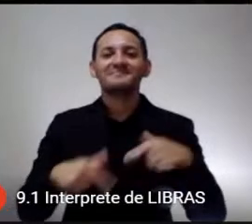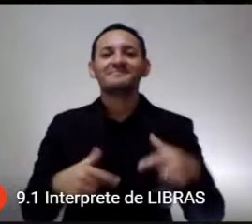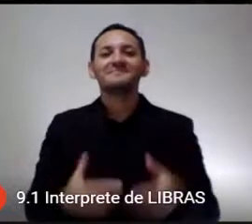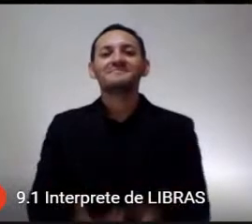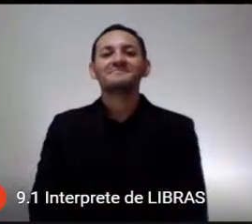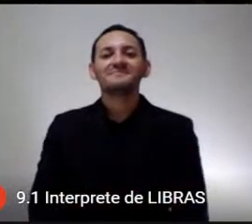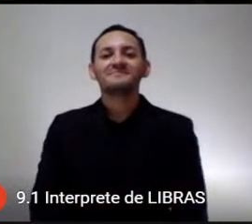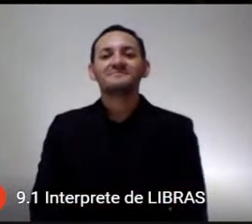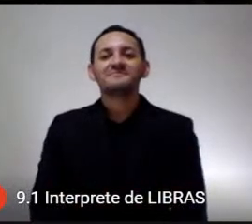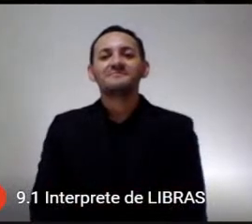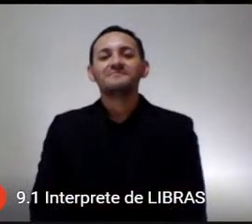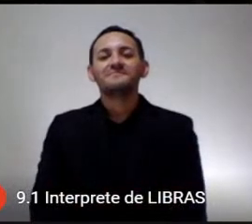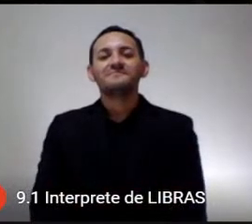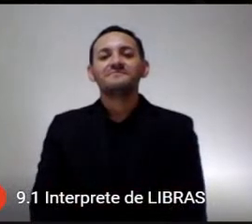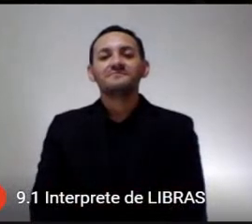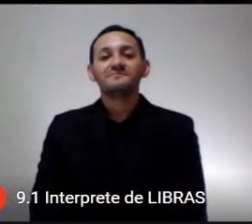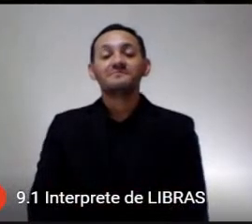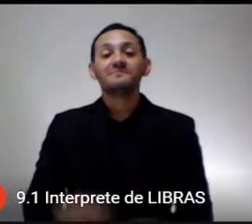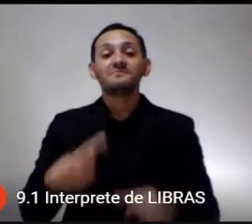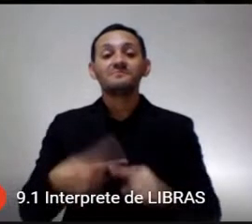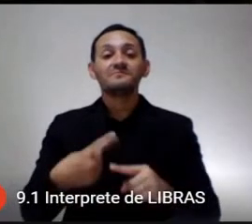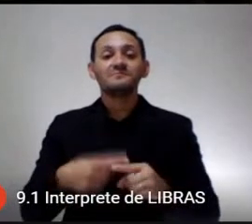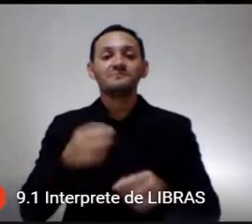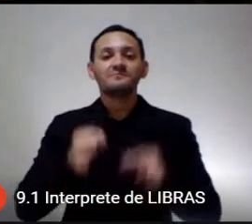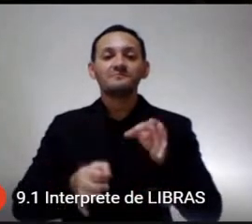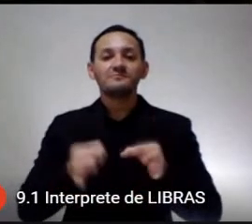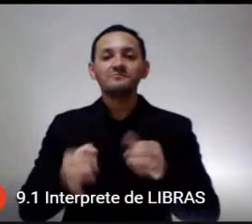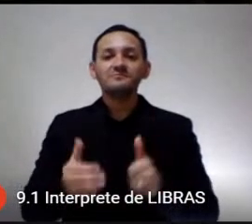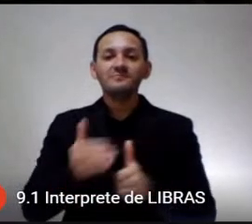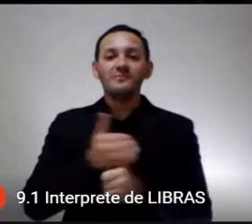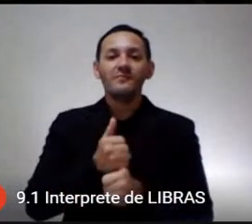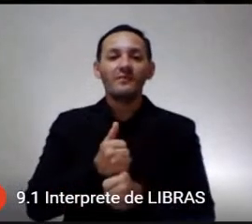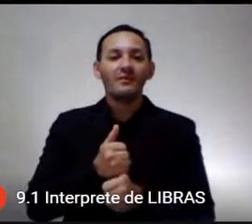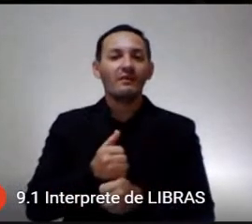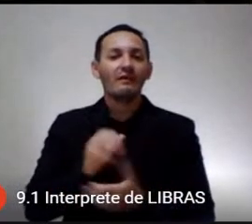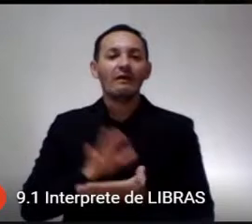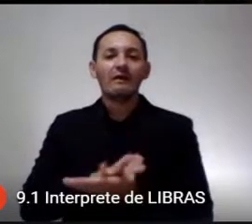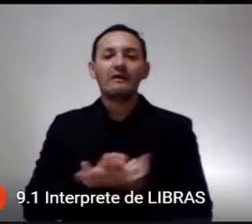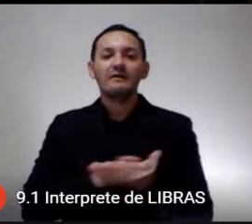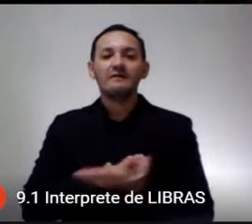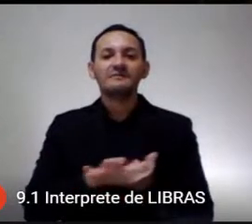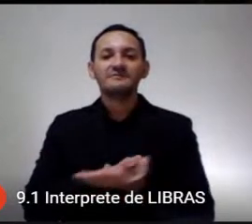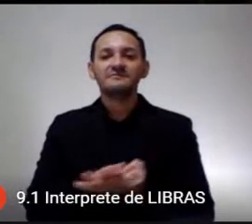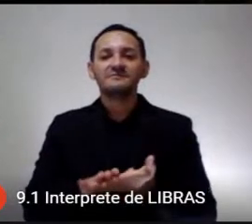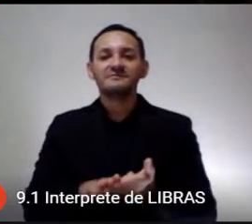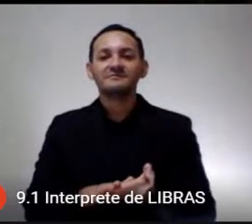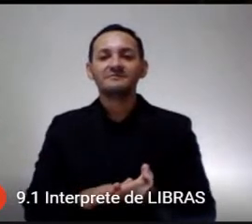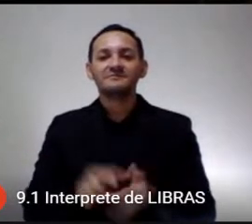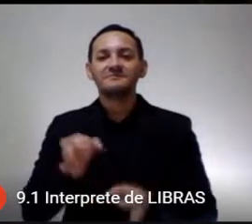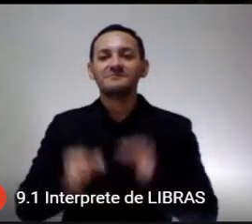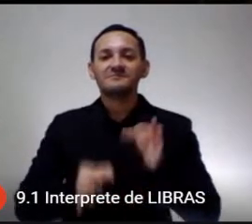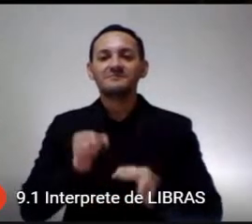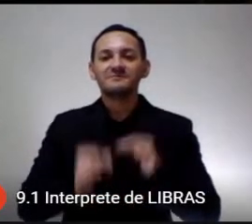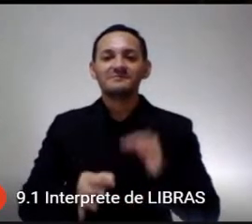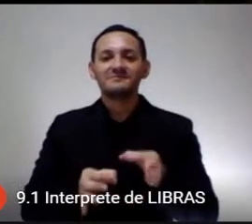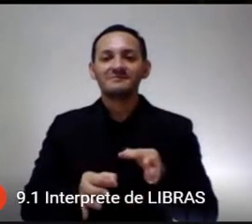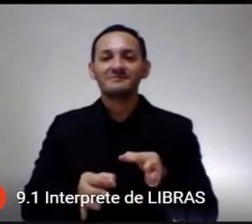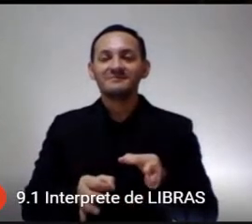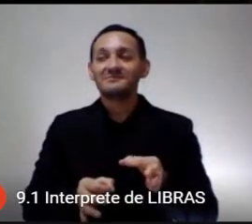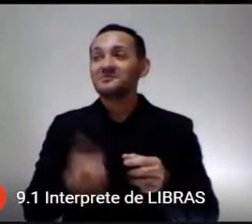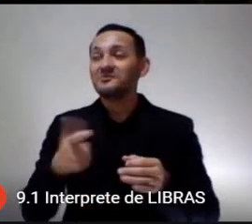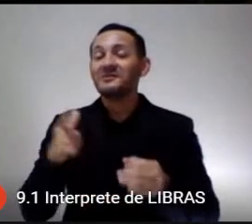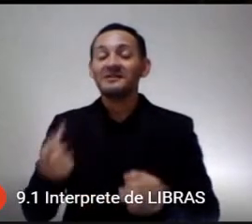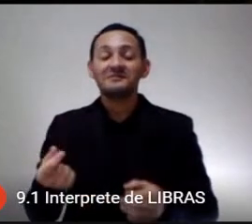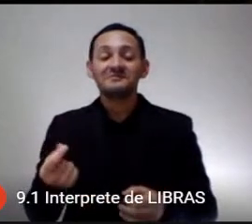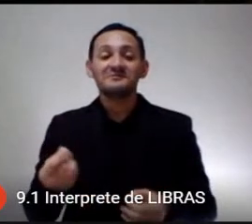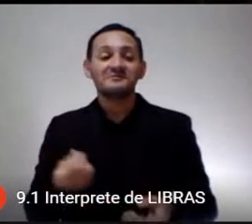alega que, inclusive, isso, que o juiz substituto, quer dizer, não participa dos julgamentos, de regra geral, quer dizer, nem injetou no recebe.